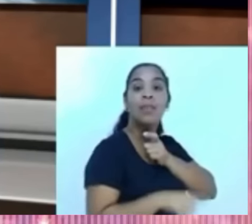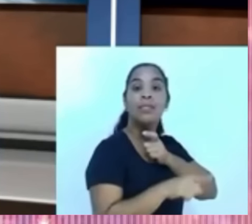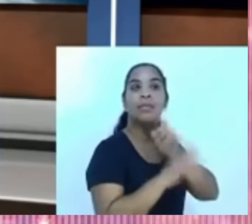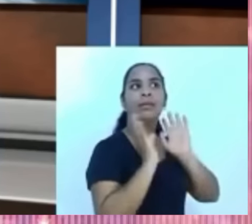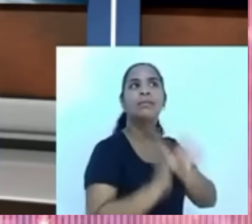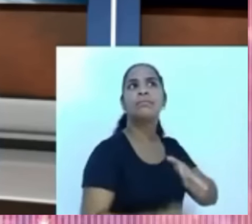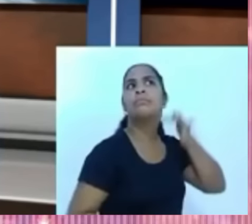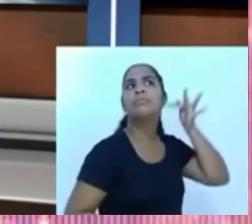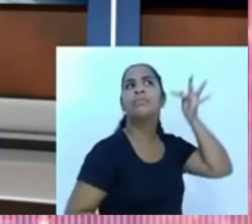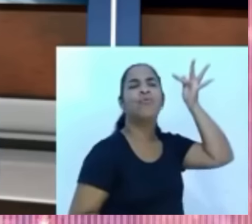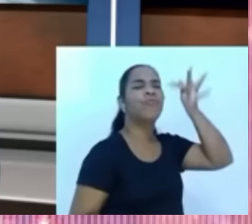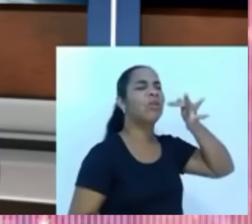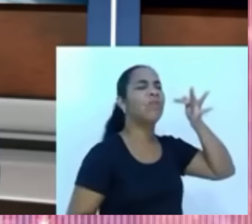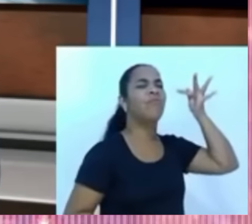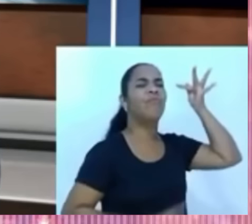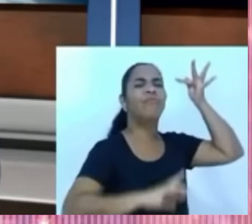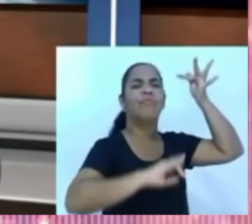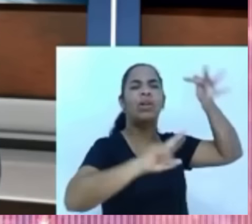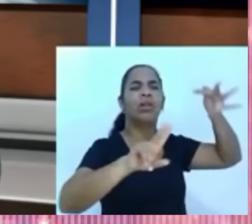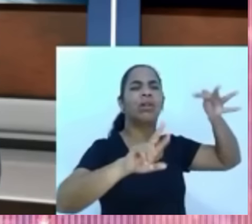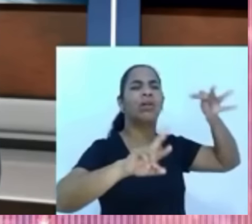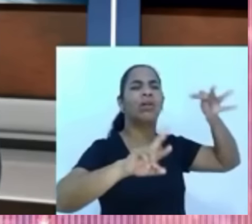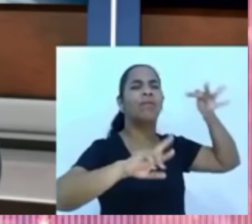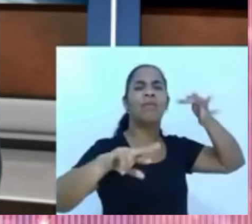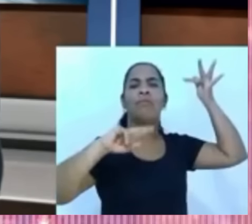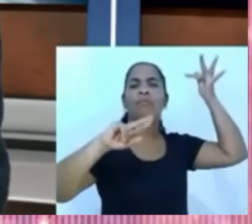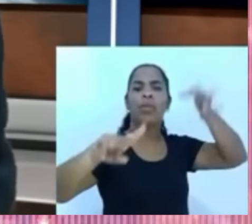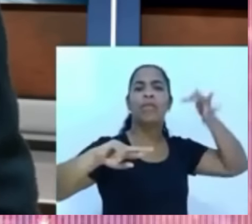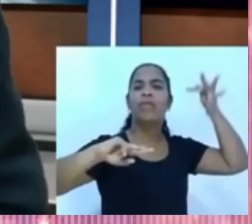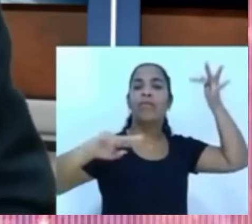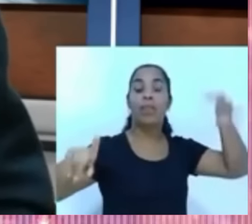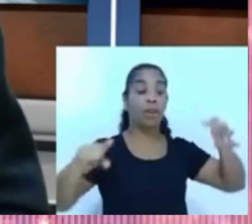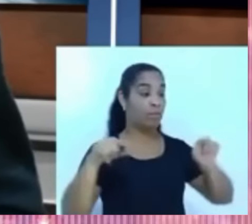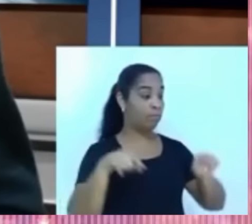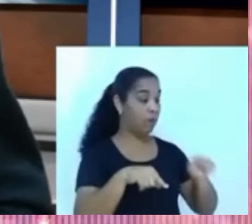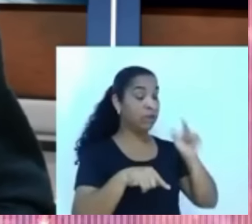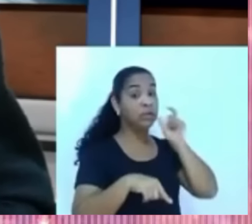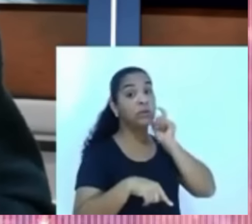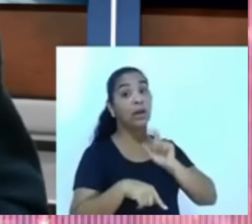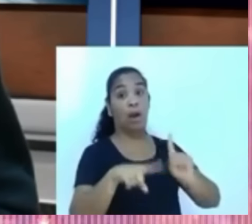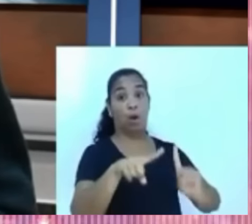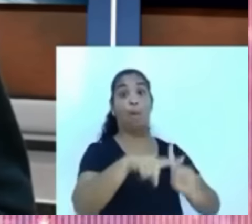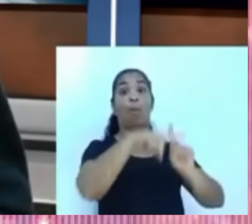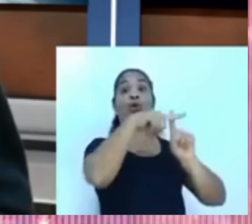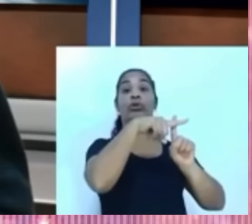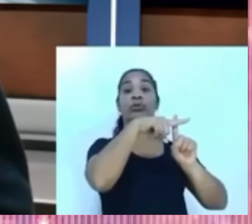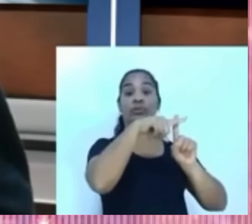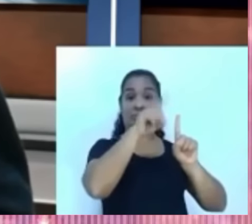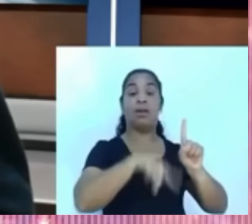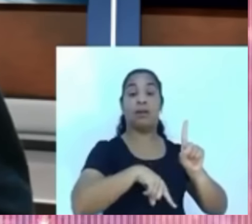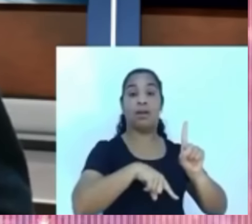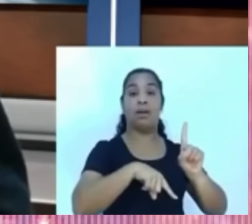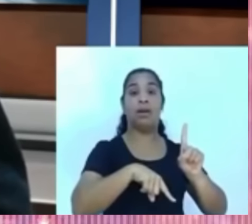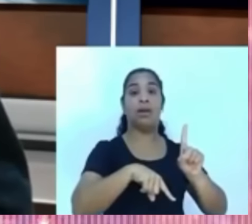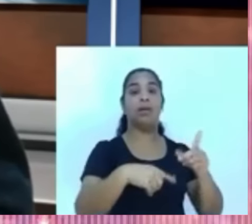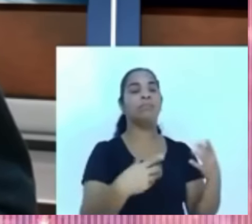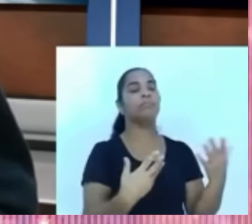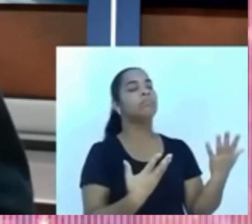época e era positivista naquele momento ele então se entrega a Jesus